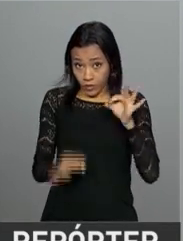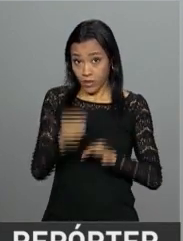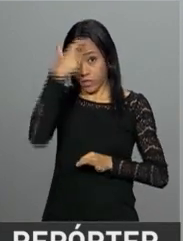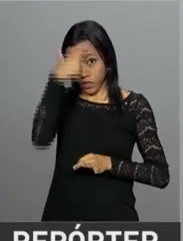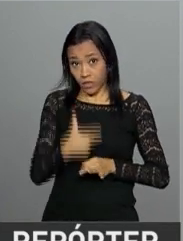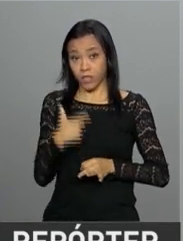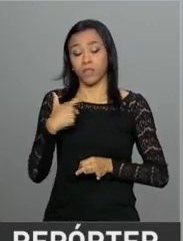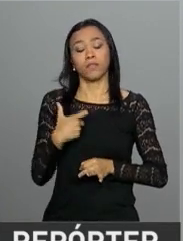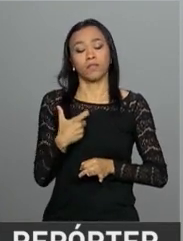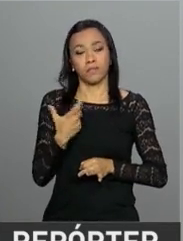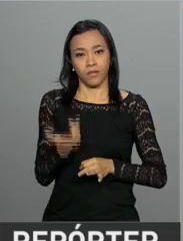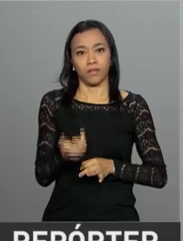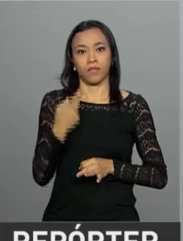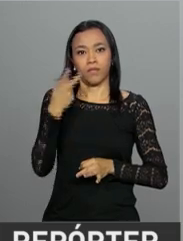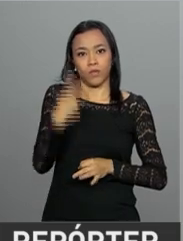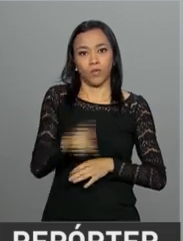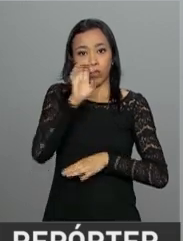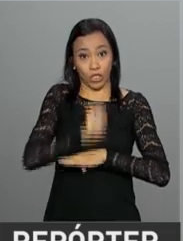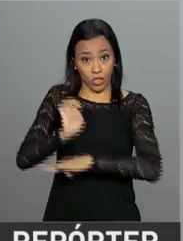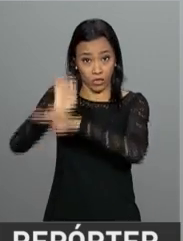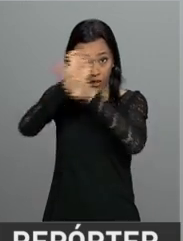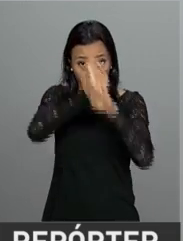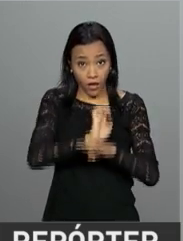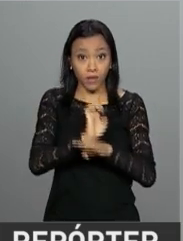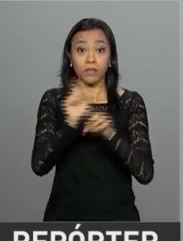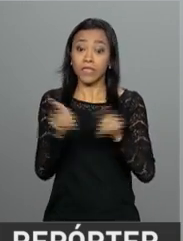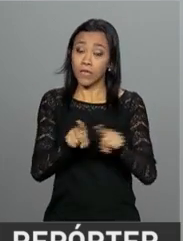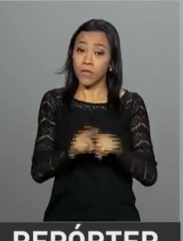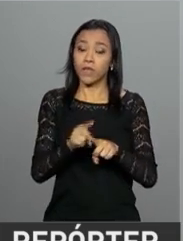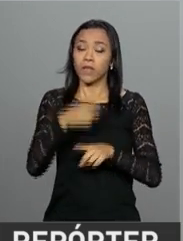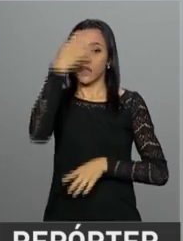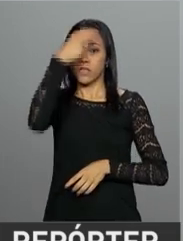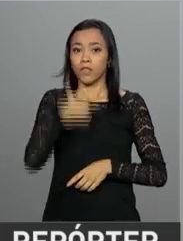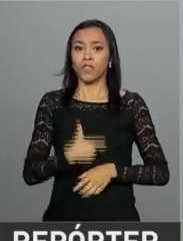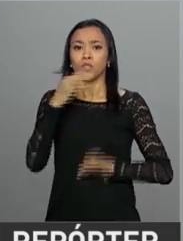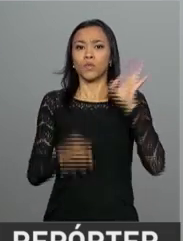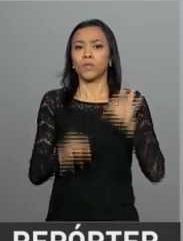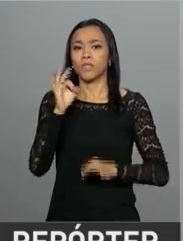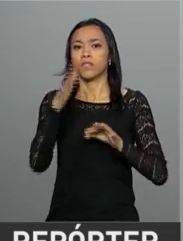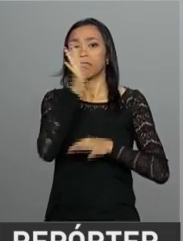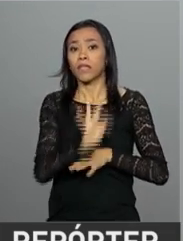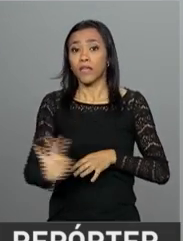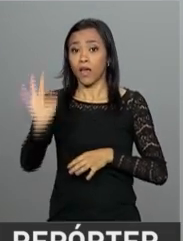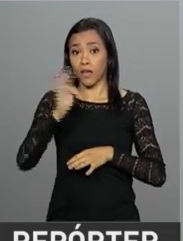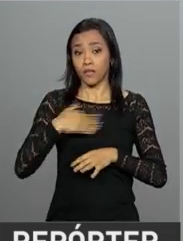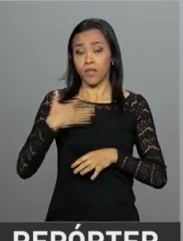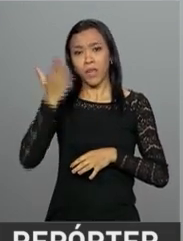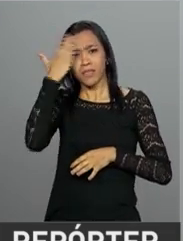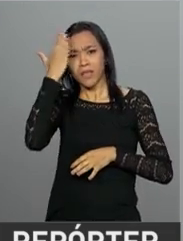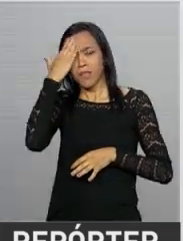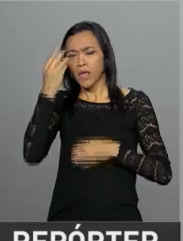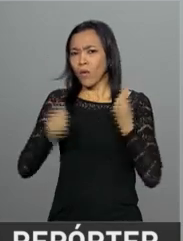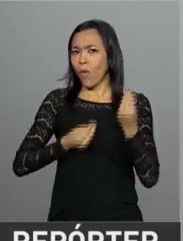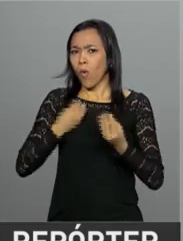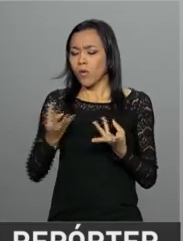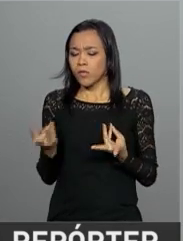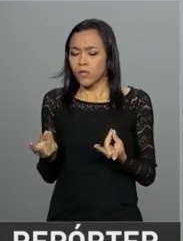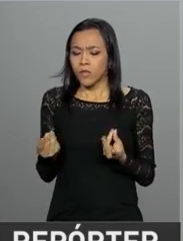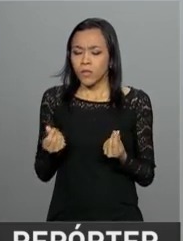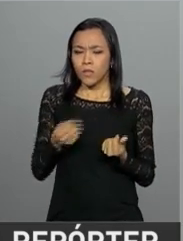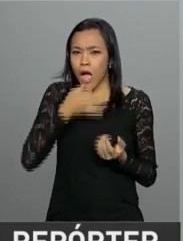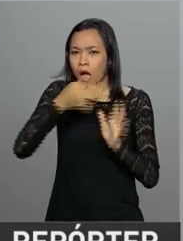os juízes estaduais e os juízes federais que lidam com esse assunto, para subsidiá-los